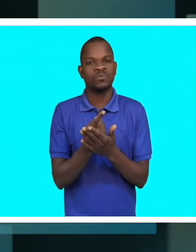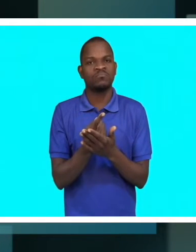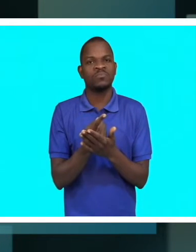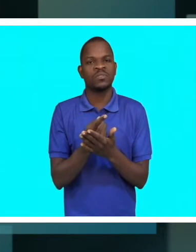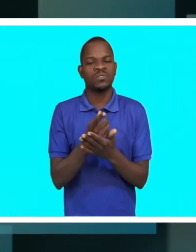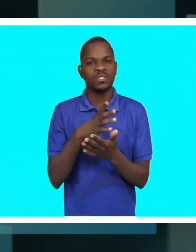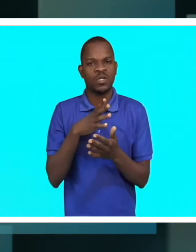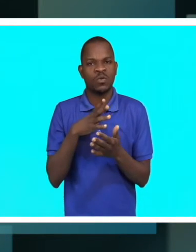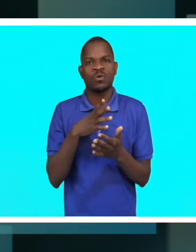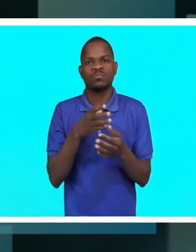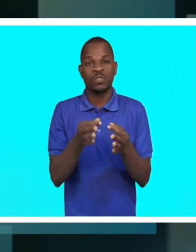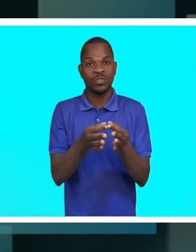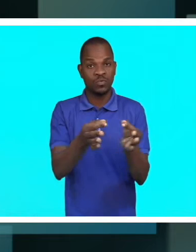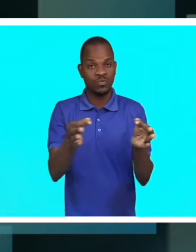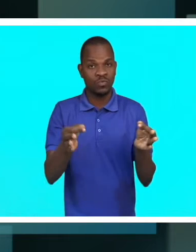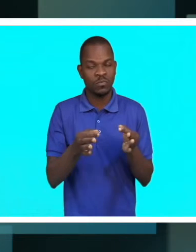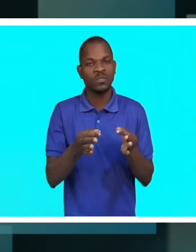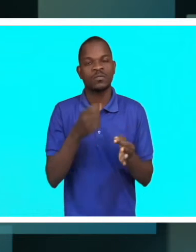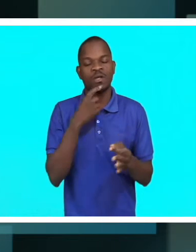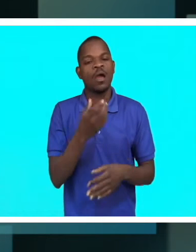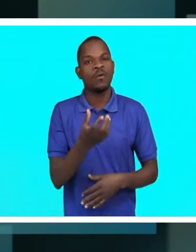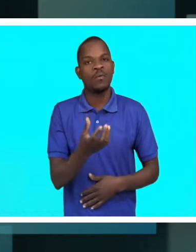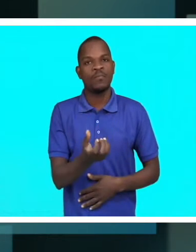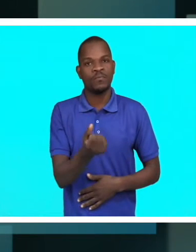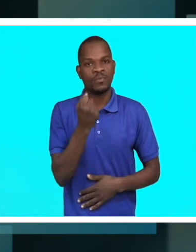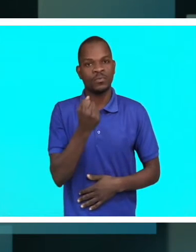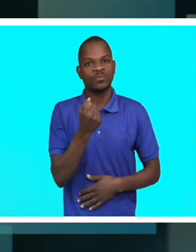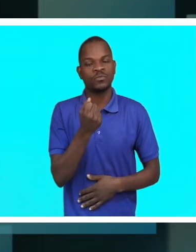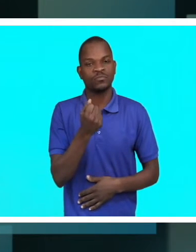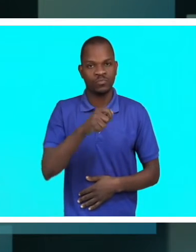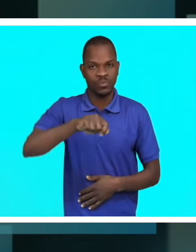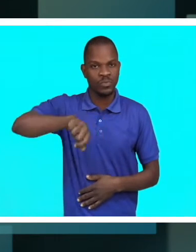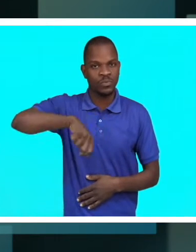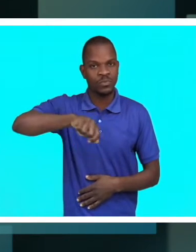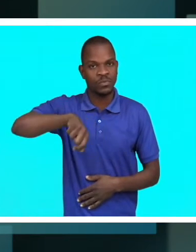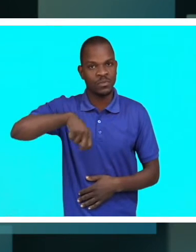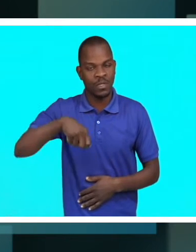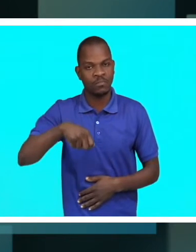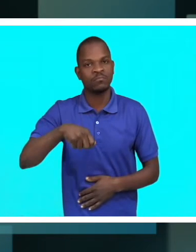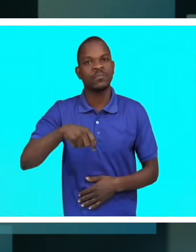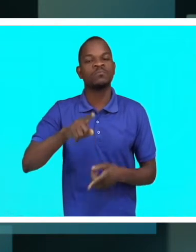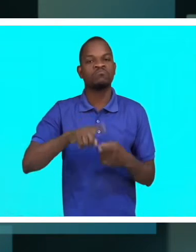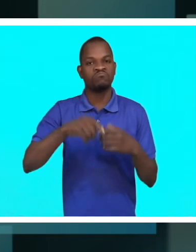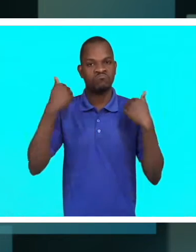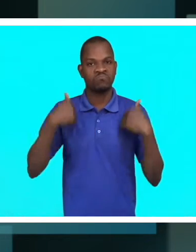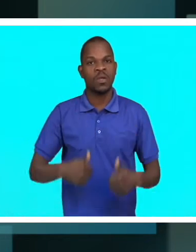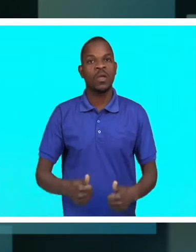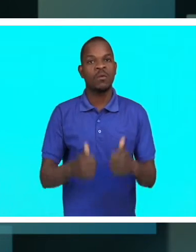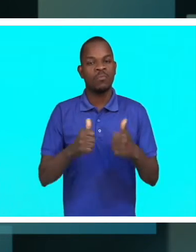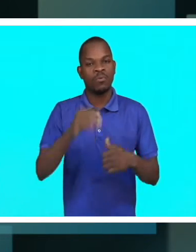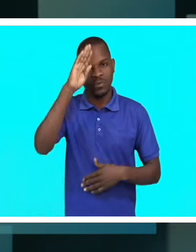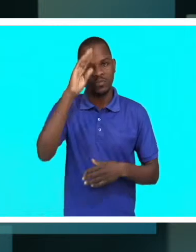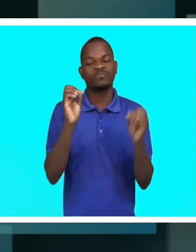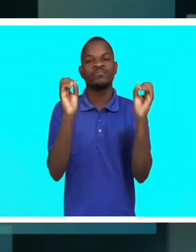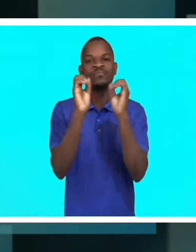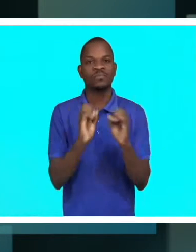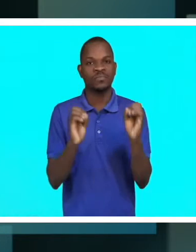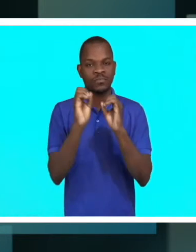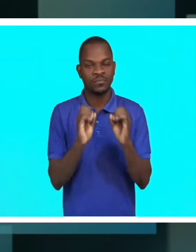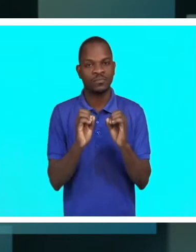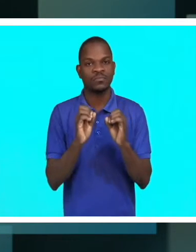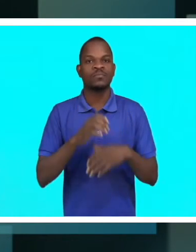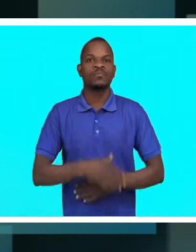tenham os devidos atestados de sanidade para ver se estão em condições de